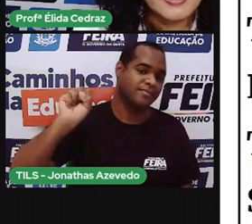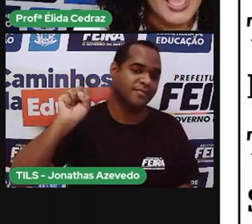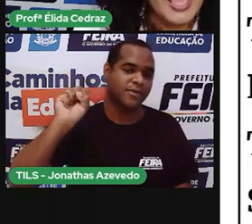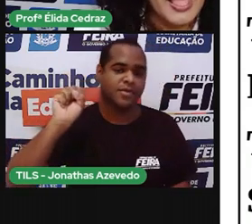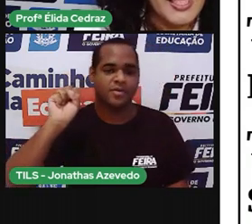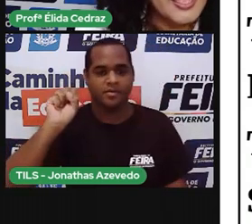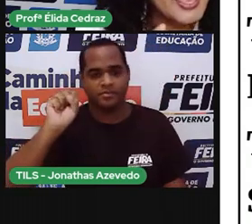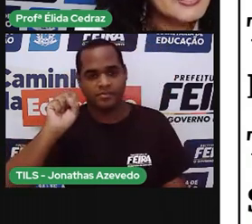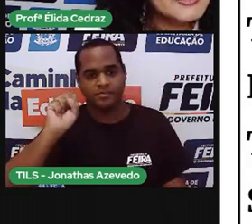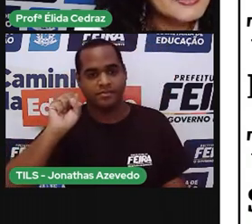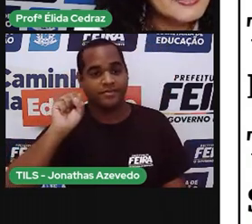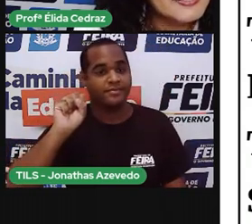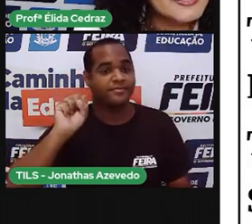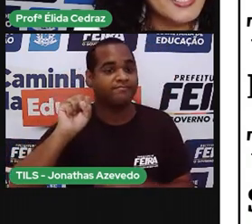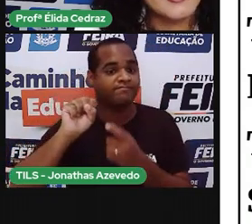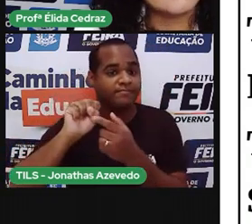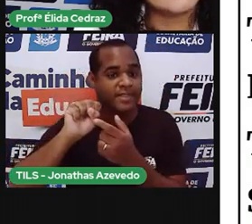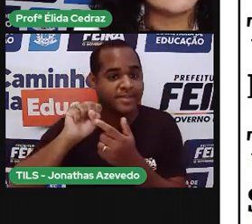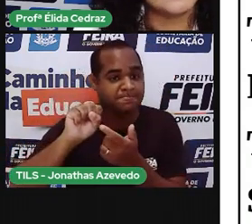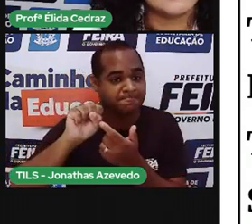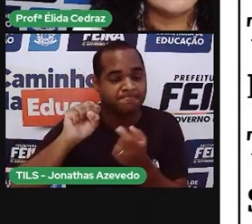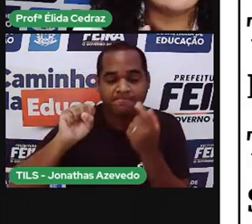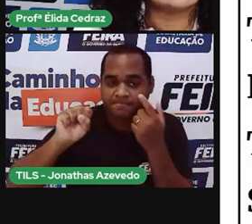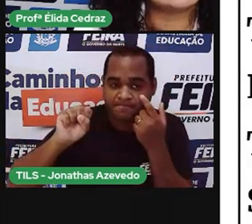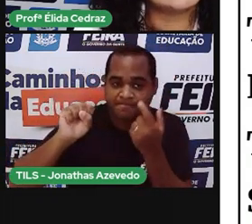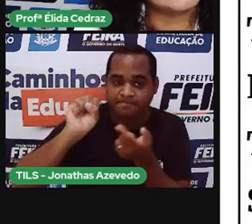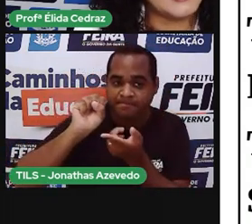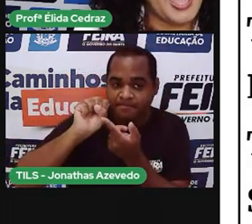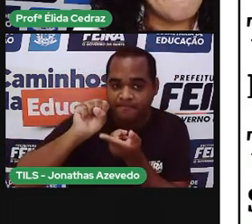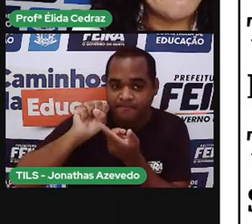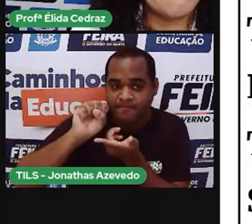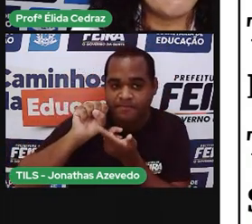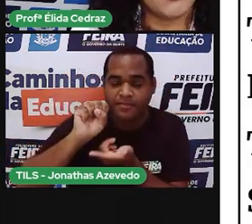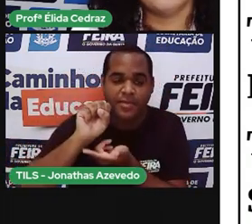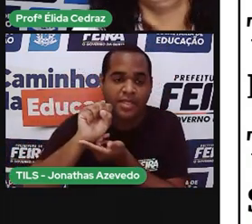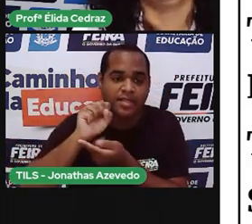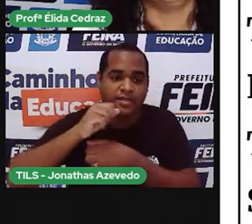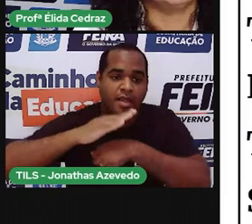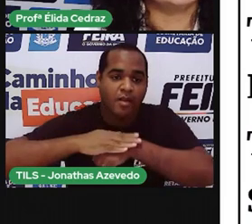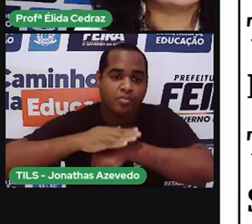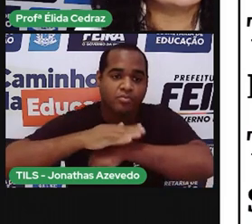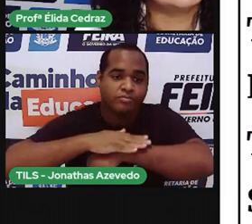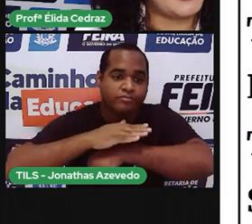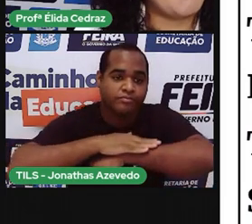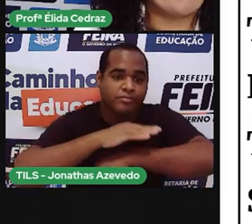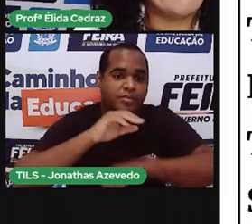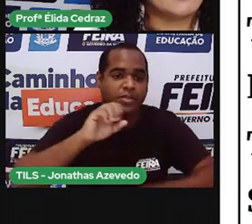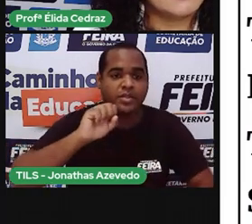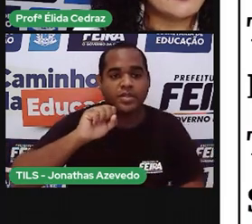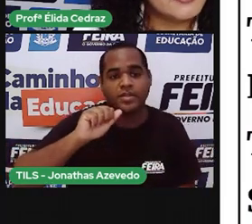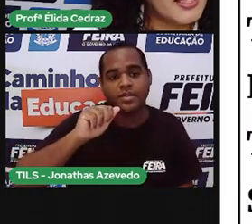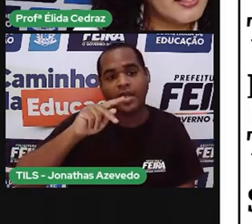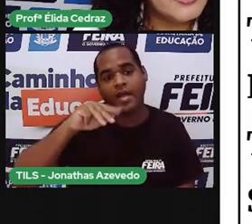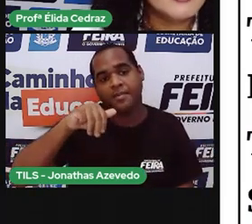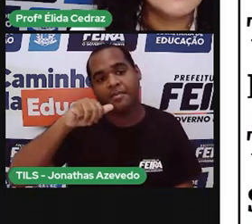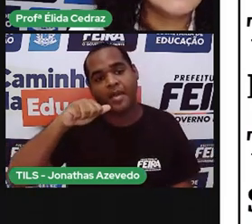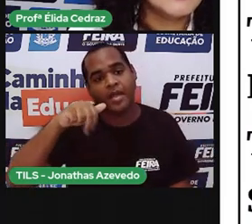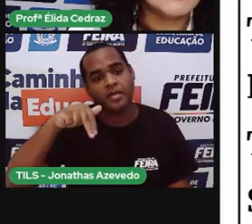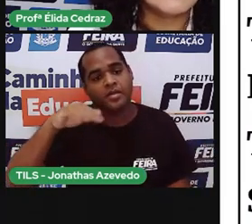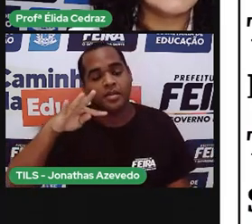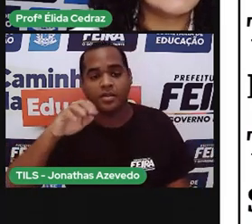s s s g Satã ou de saman